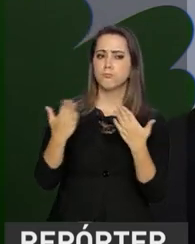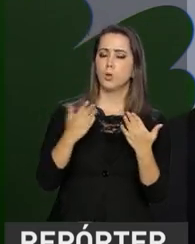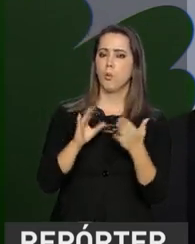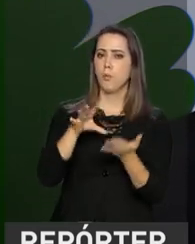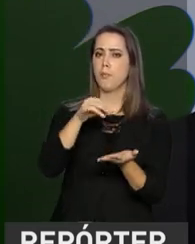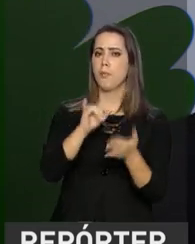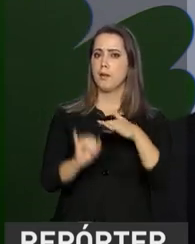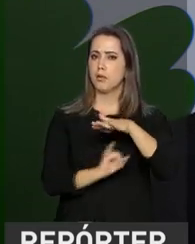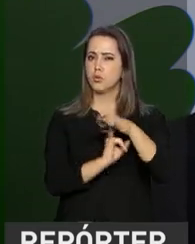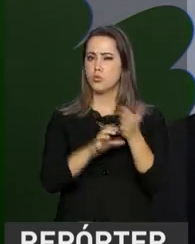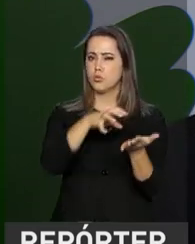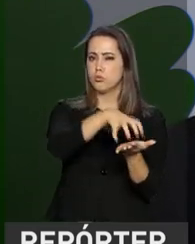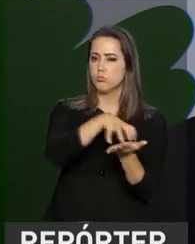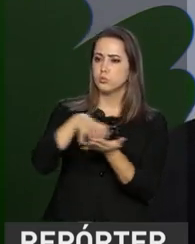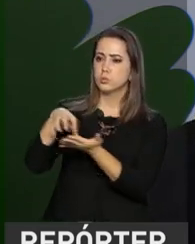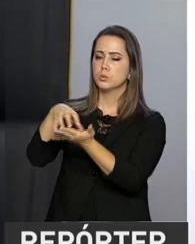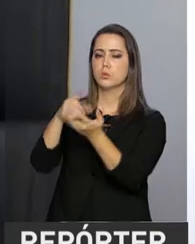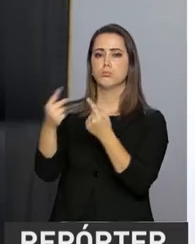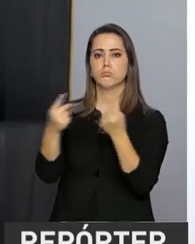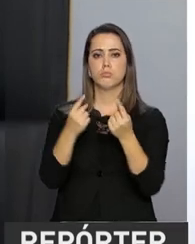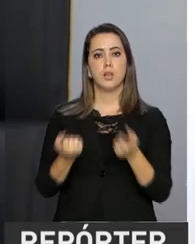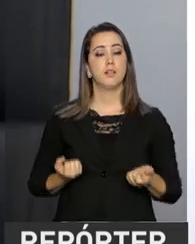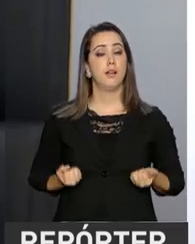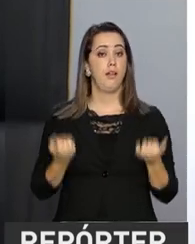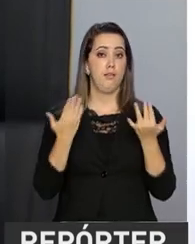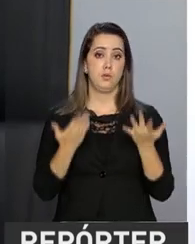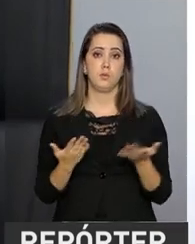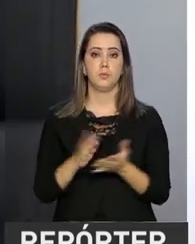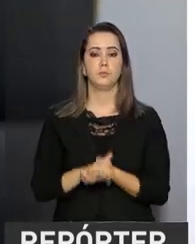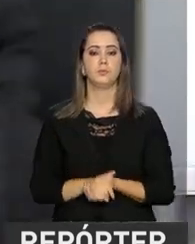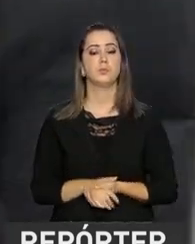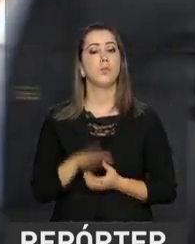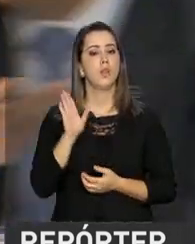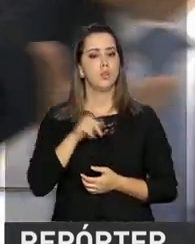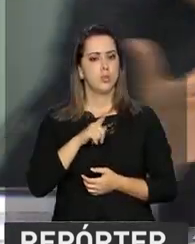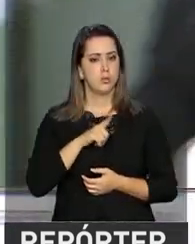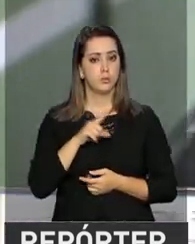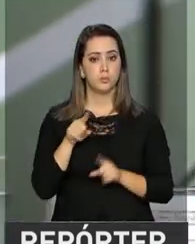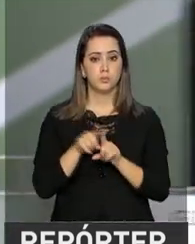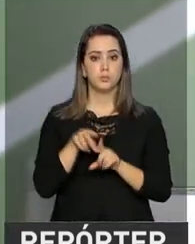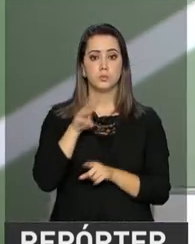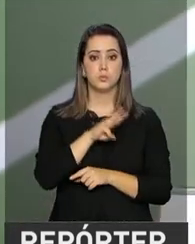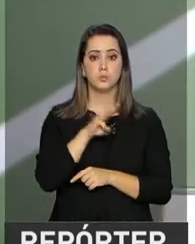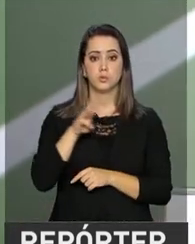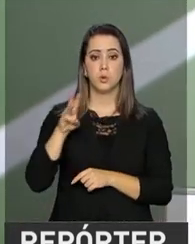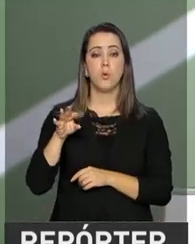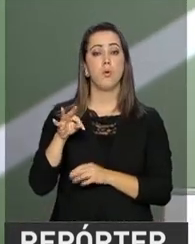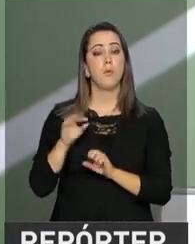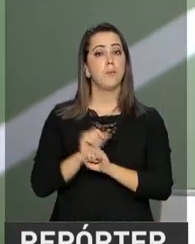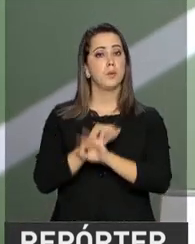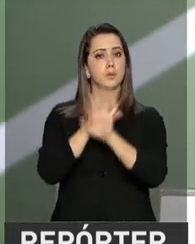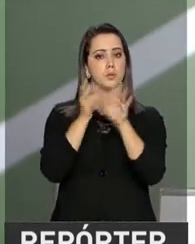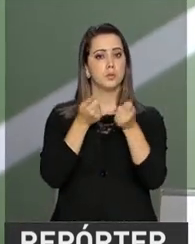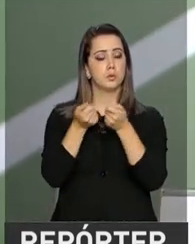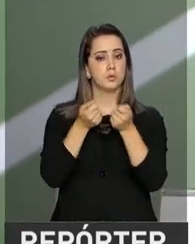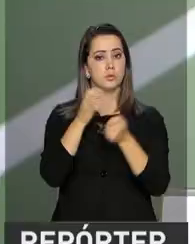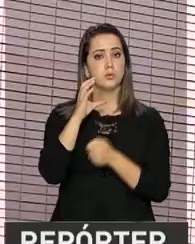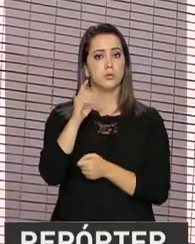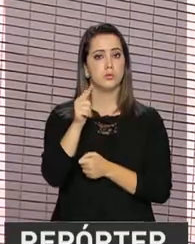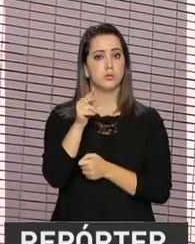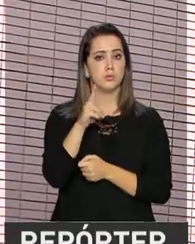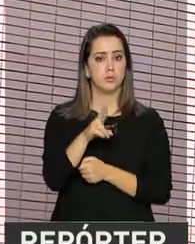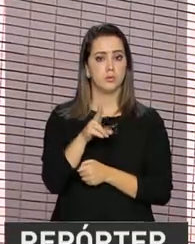a partir de cada uma dessas despesas o governo já disponibiliza para a população portal da transparência da controladoria geral da